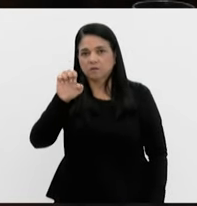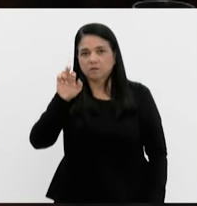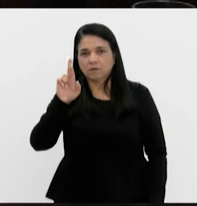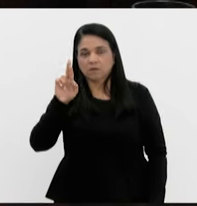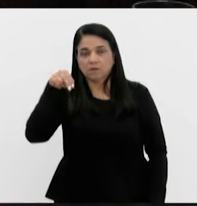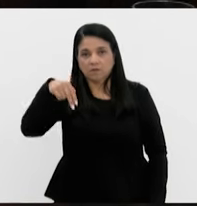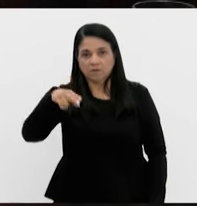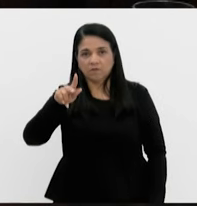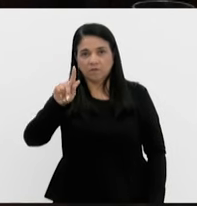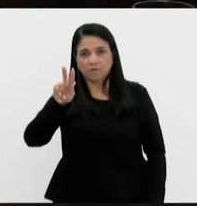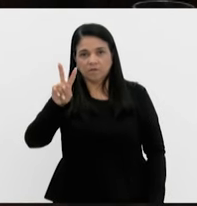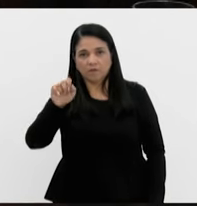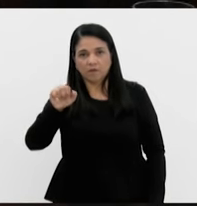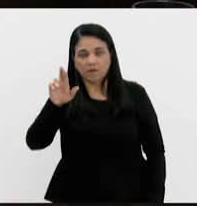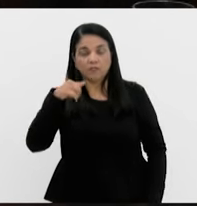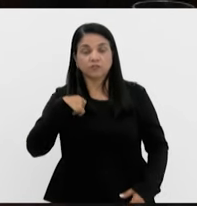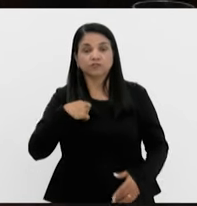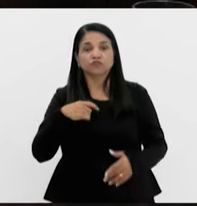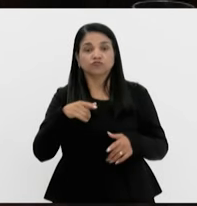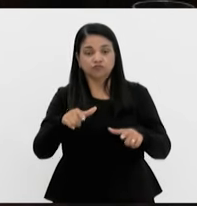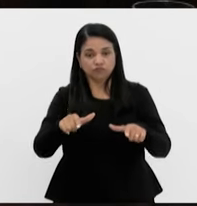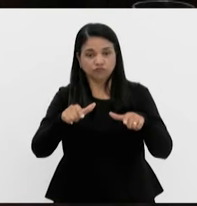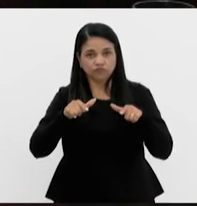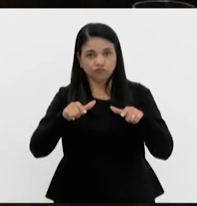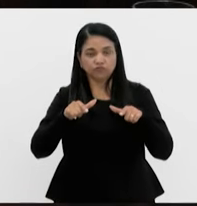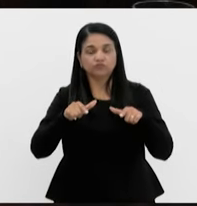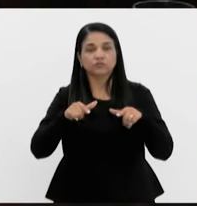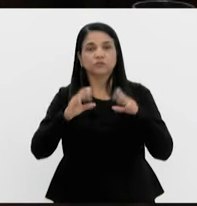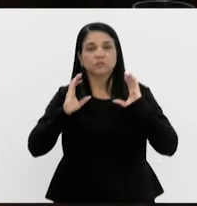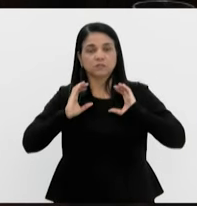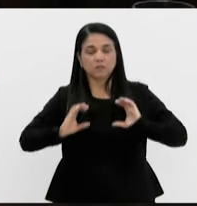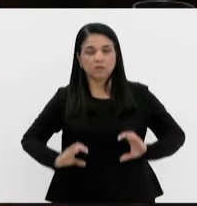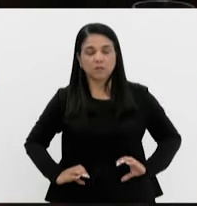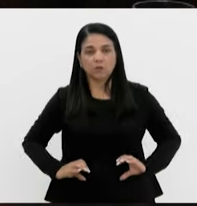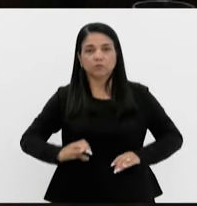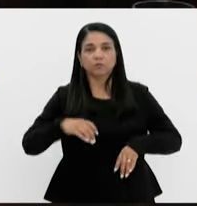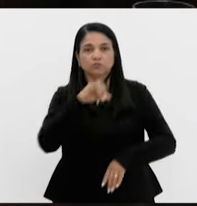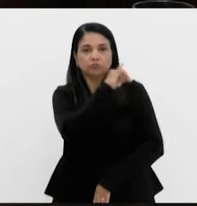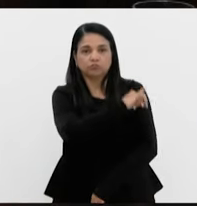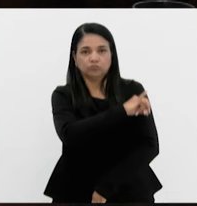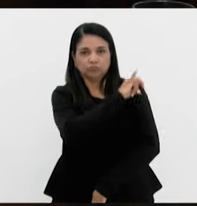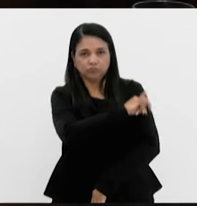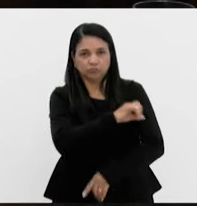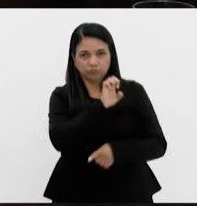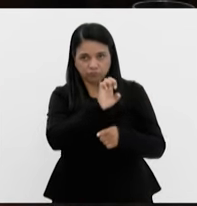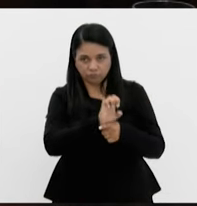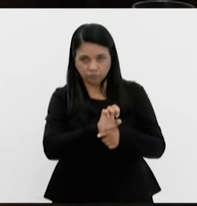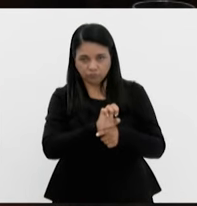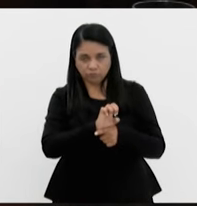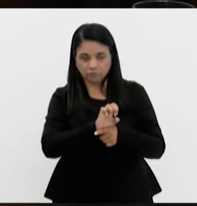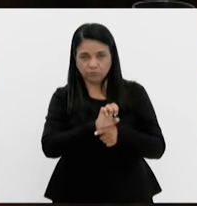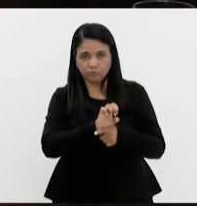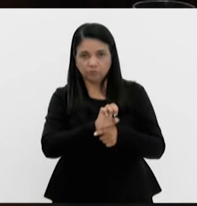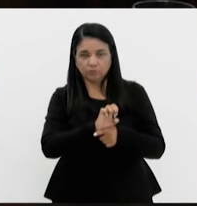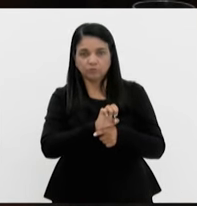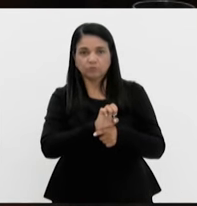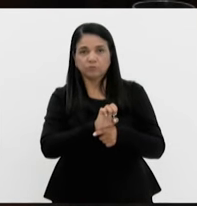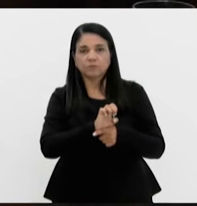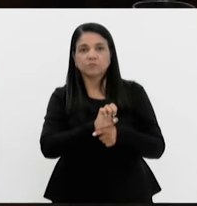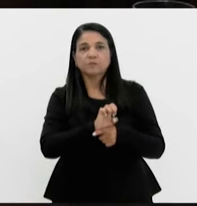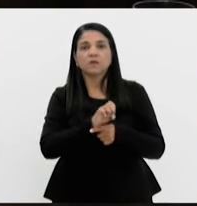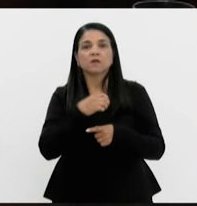Título de Cidadão do Estado do Rio de Janeiro excelentíssimo eh ao excelentíssimo deputado